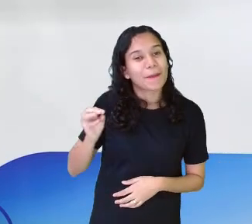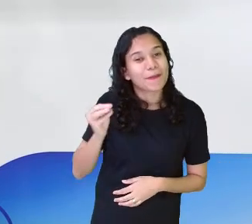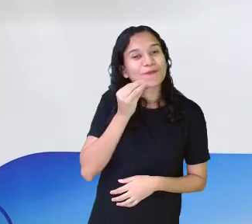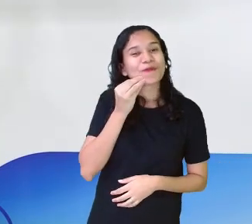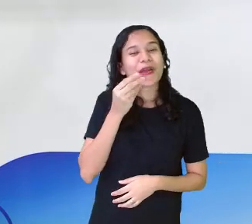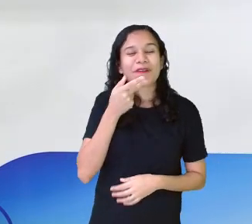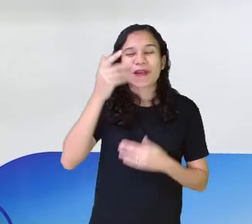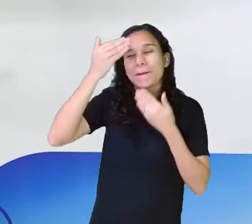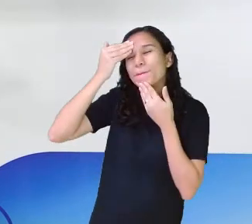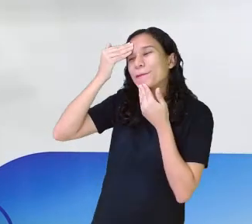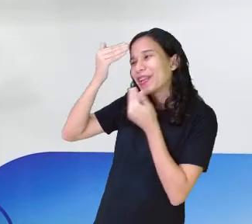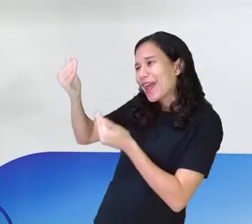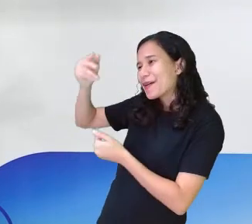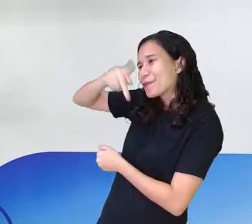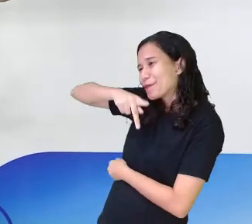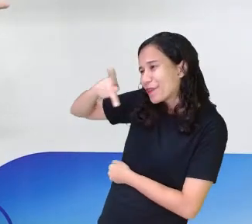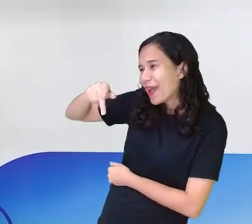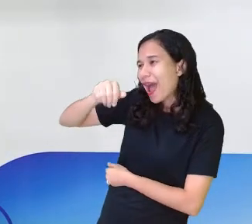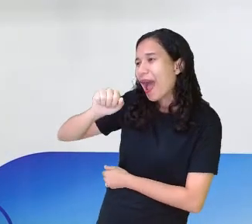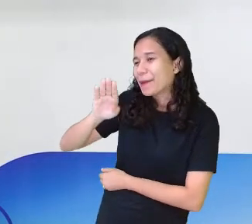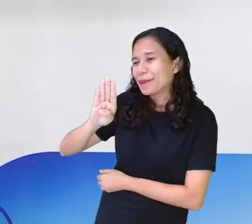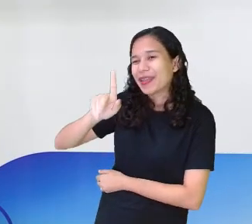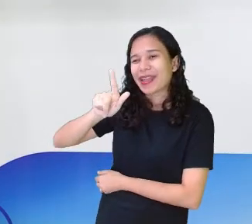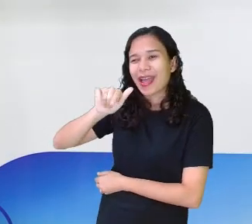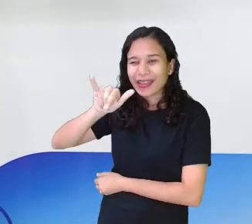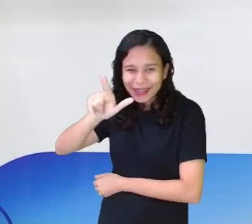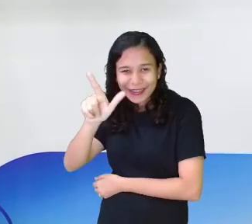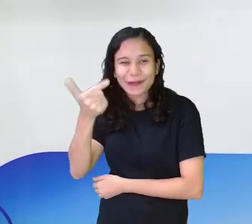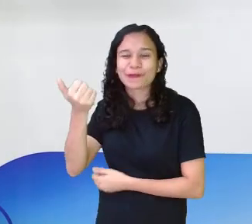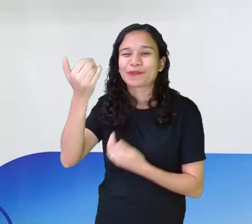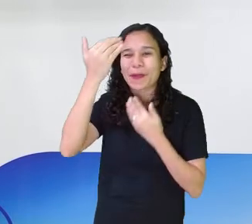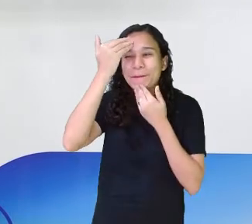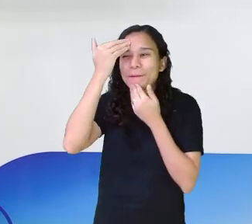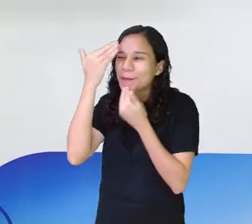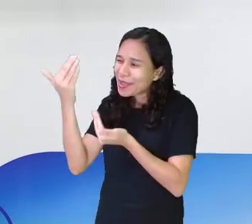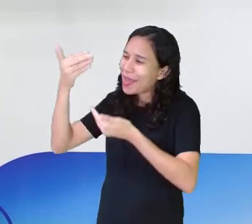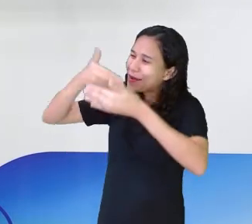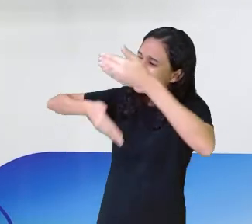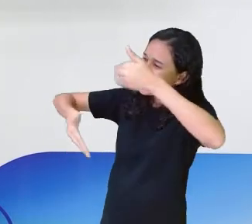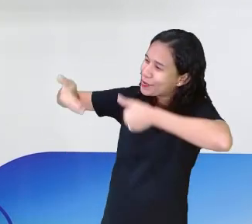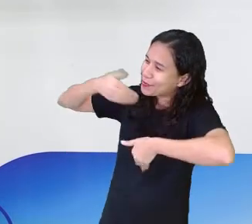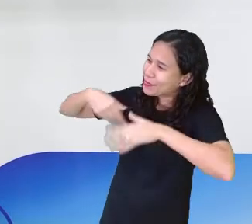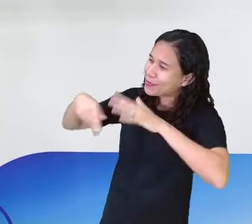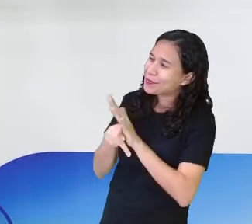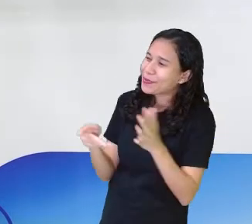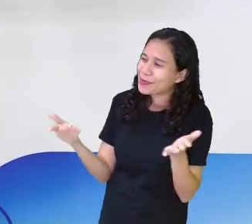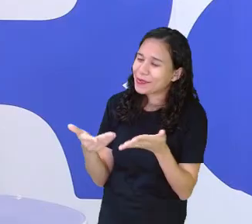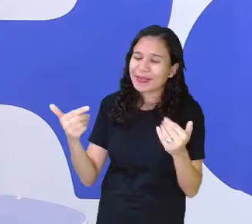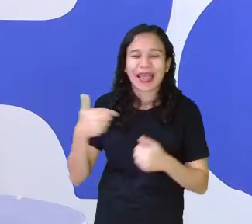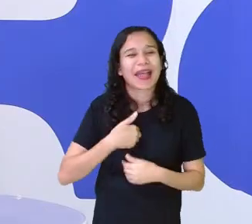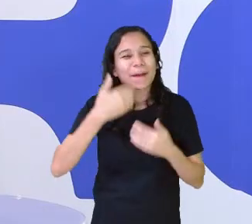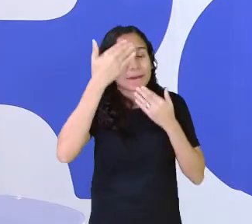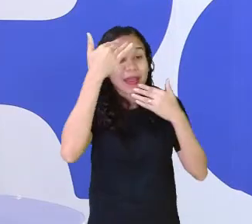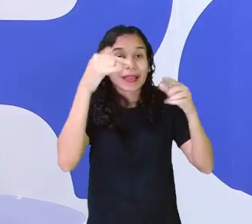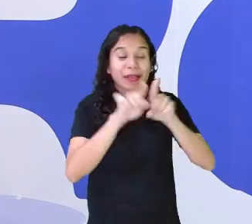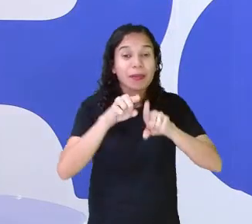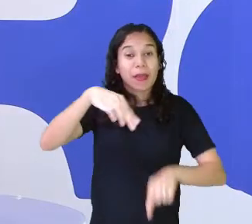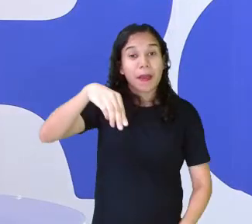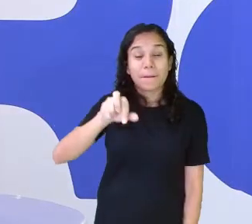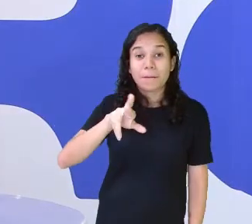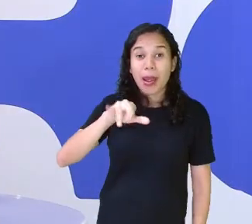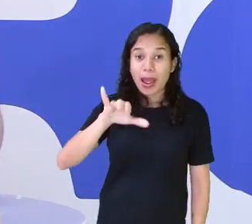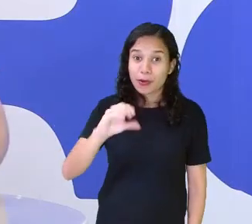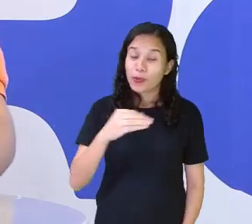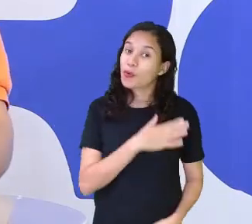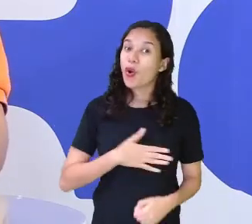aproveito para agradecer a professora Abigail Viana. Muito obrigada pela participação. Eu que agradeço. E o Mário também gosta de